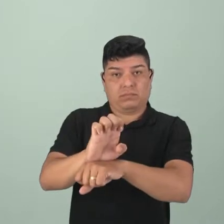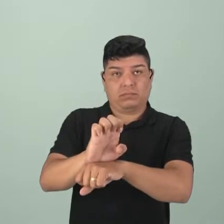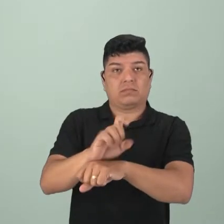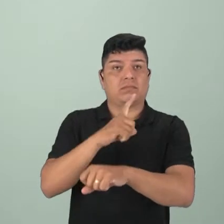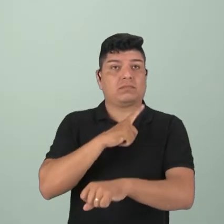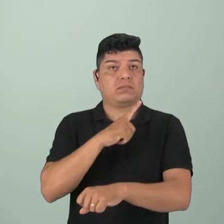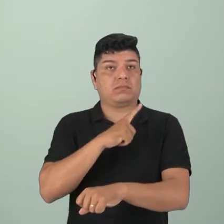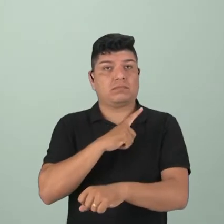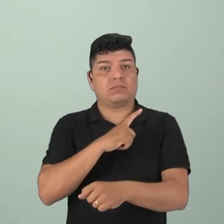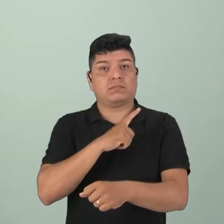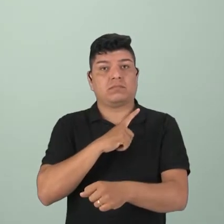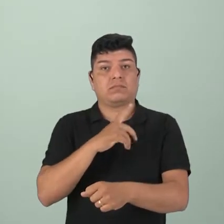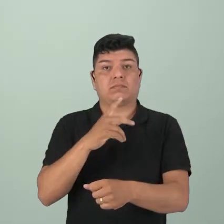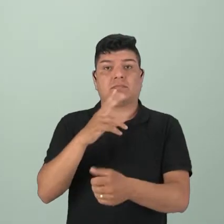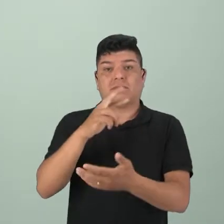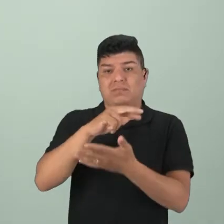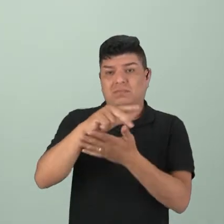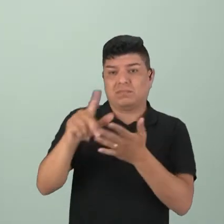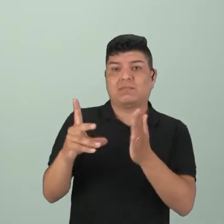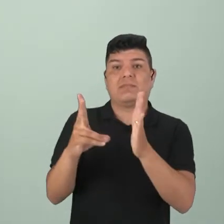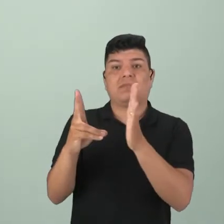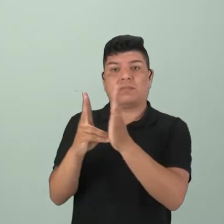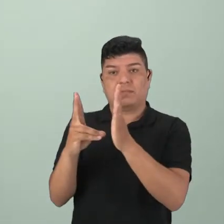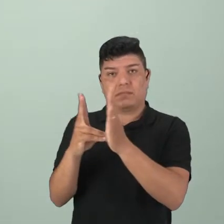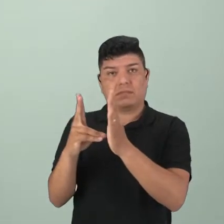nós termos muitos indígenas,